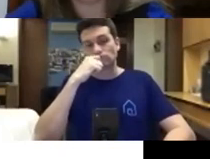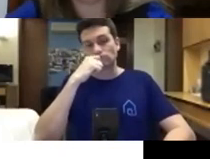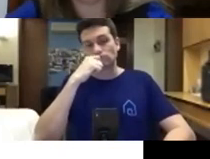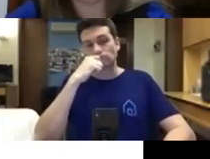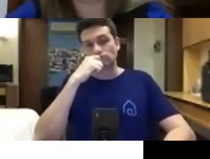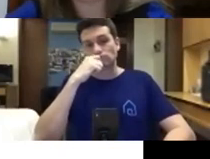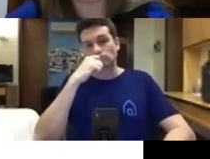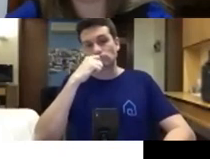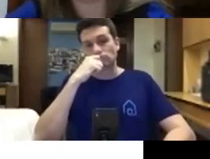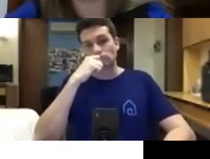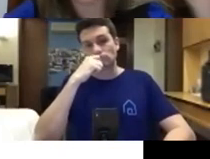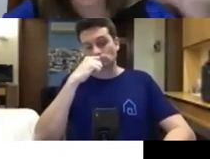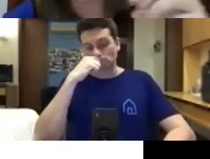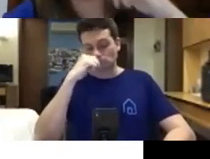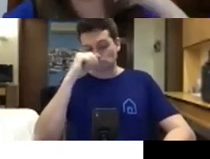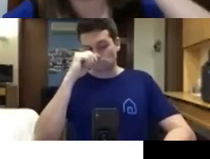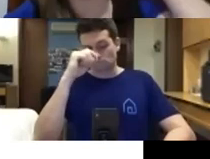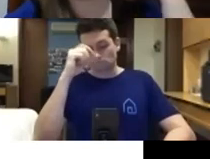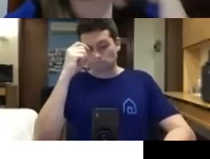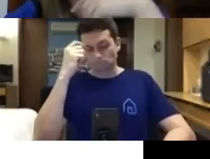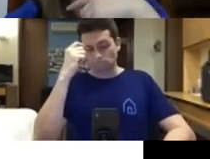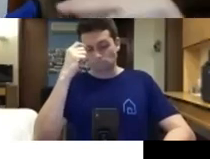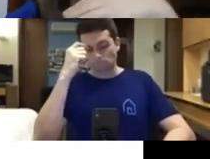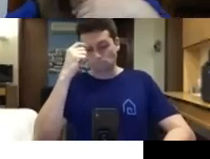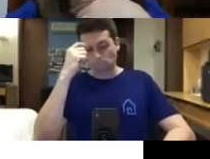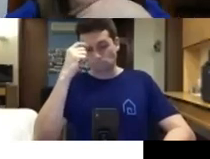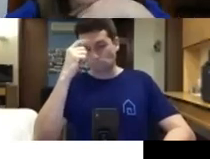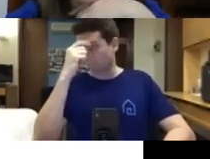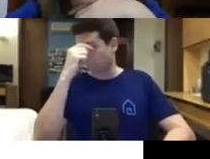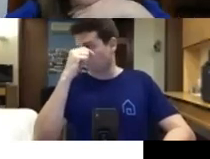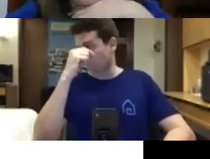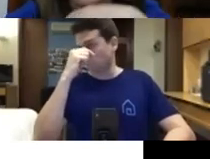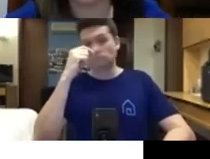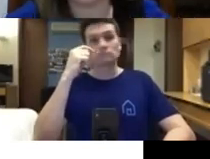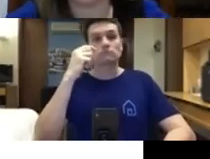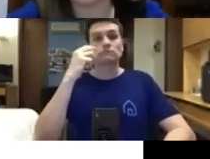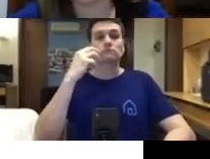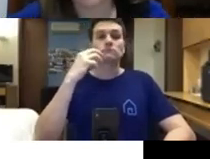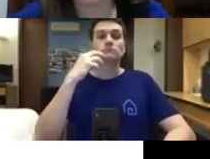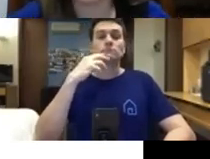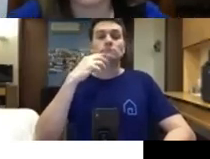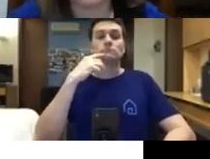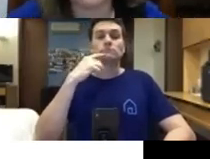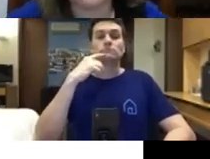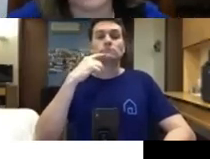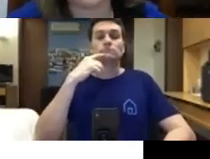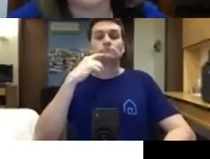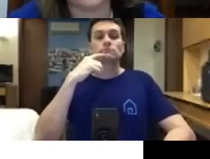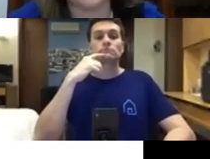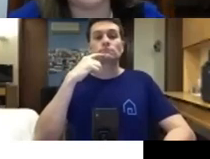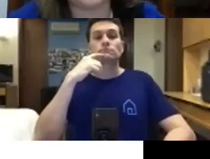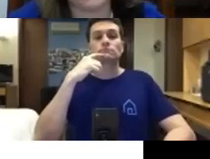polímeros que têm água agregada, então eles podem causar o resfriamento durante o